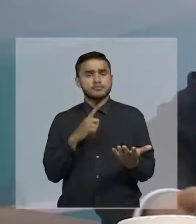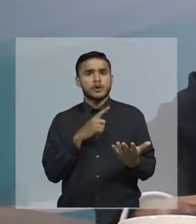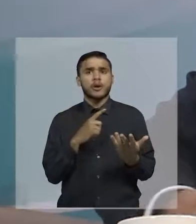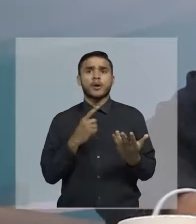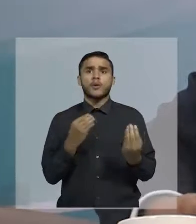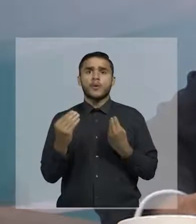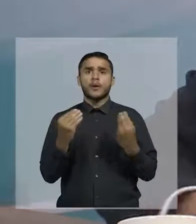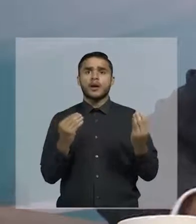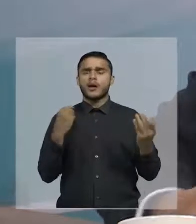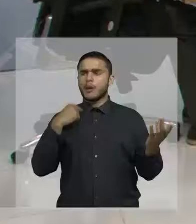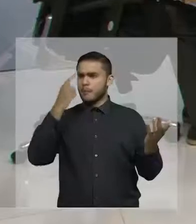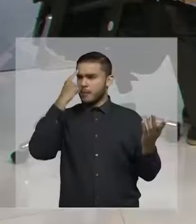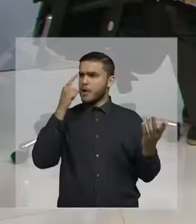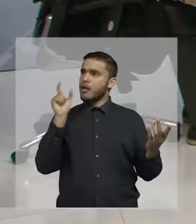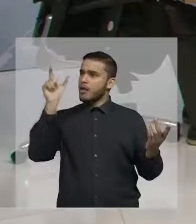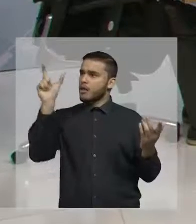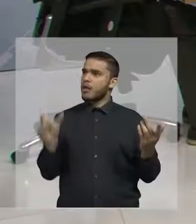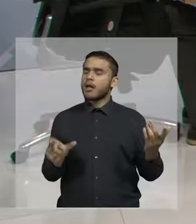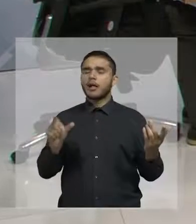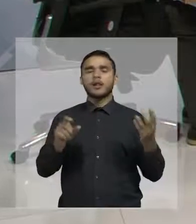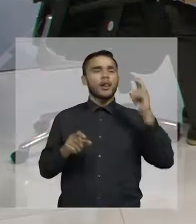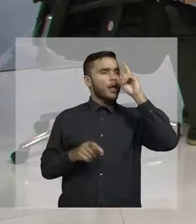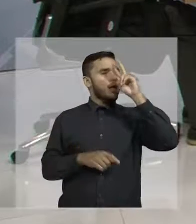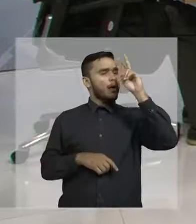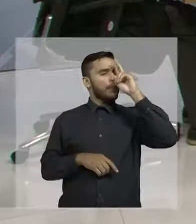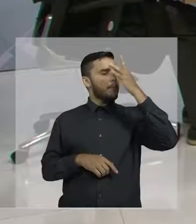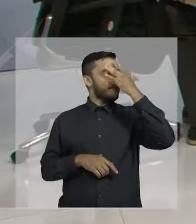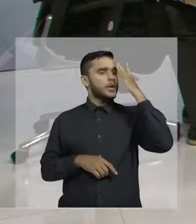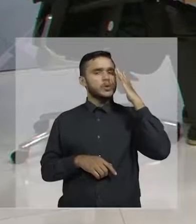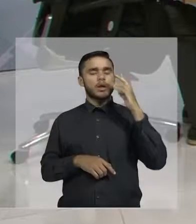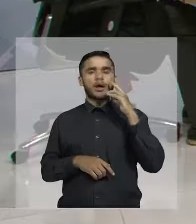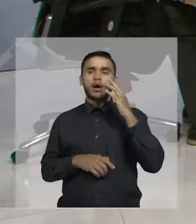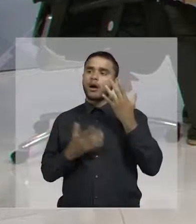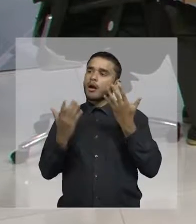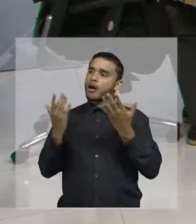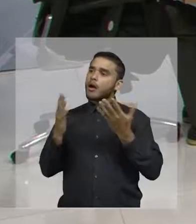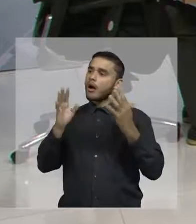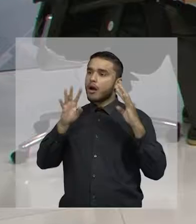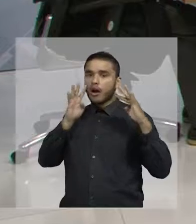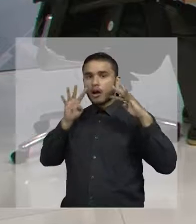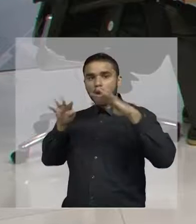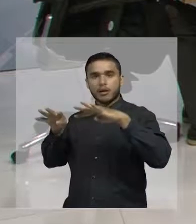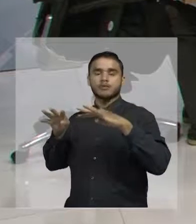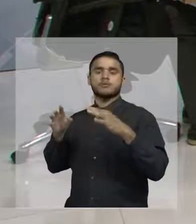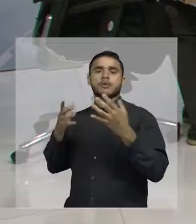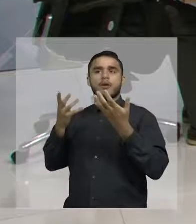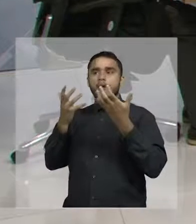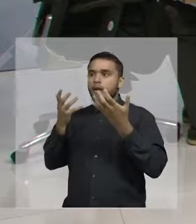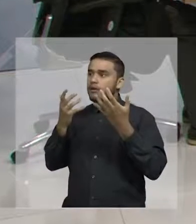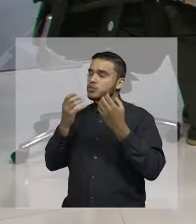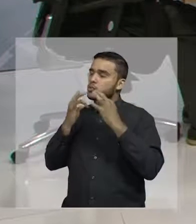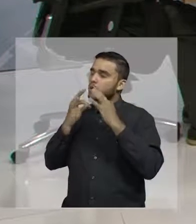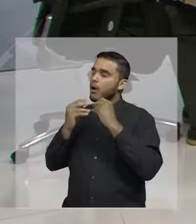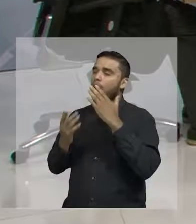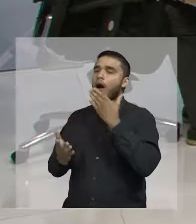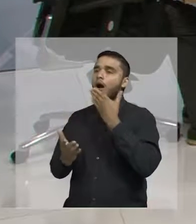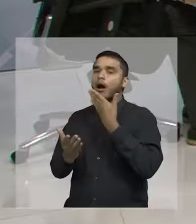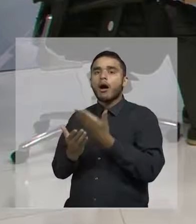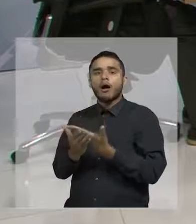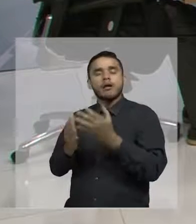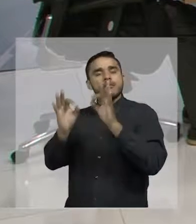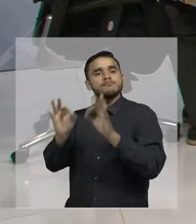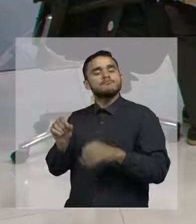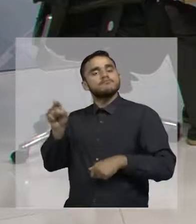com que ele continue sendo muito bem lembrado, aliado a uma estratégia eleitoral do